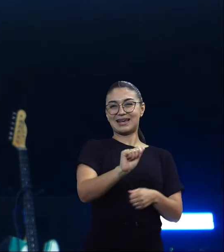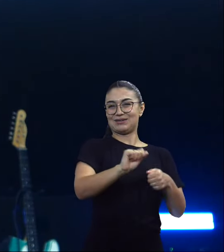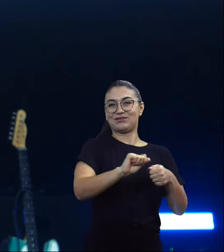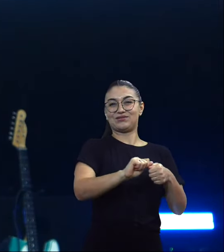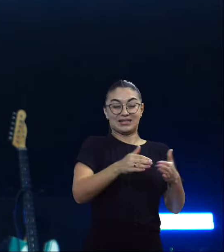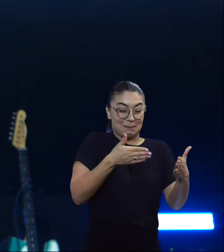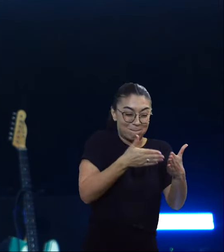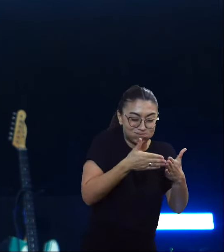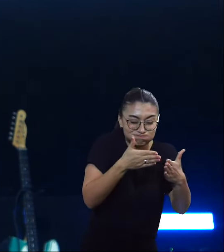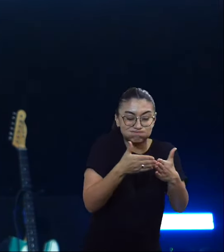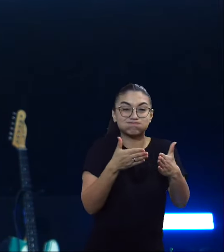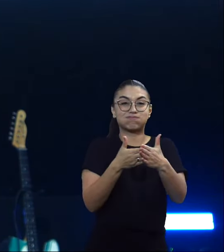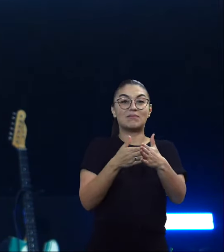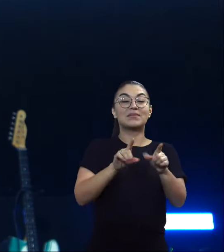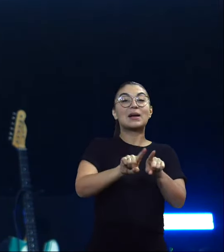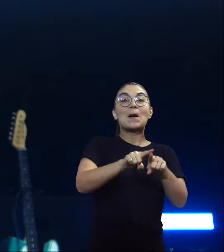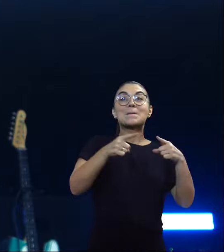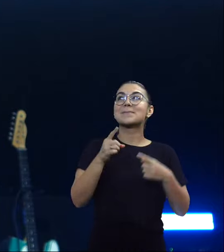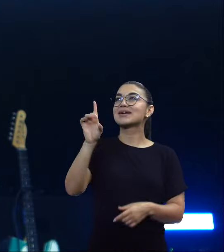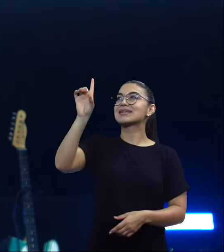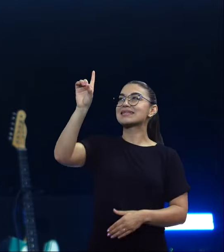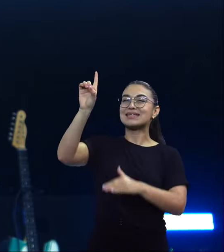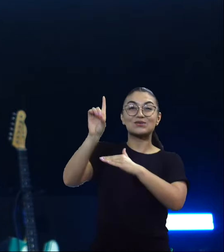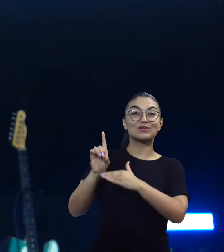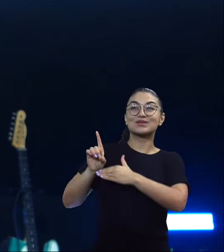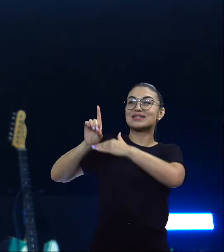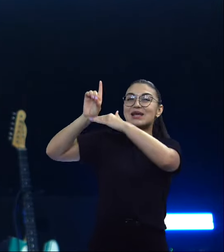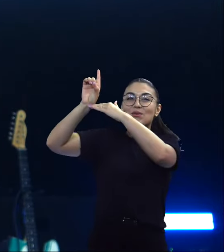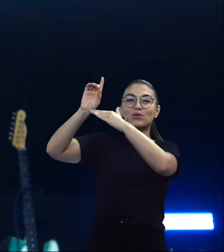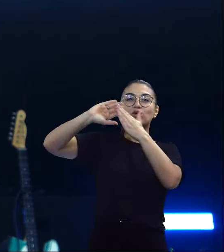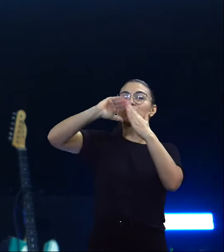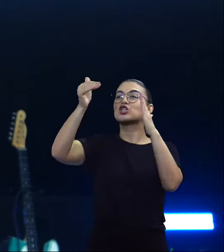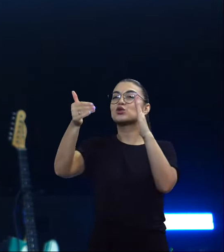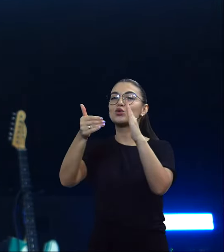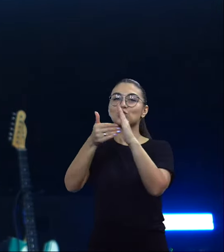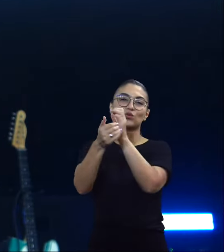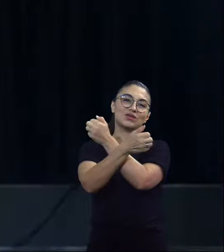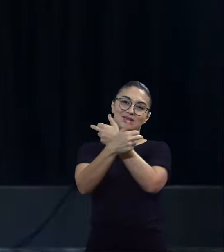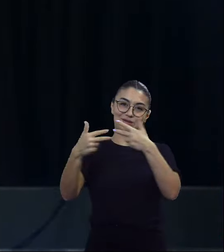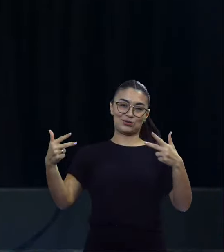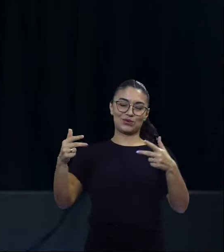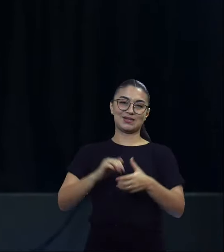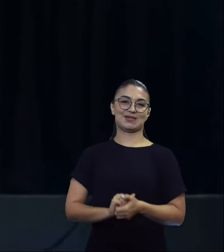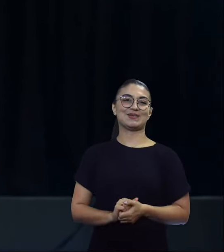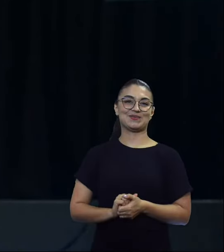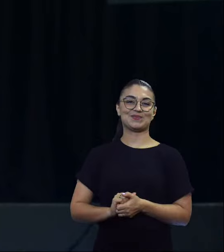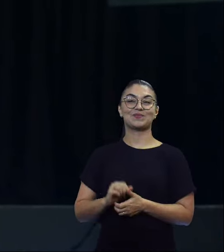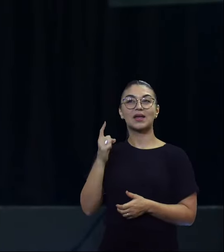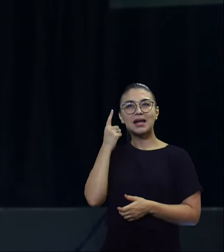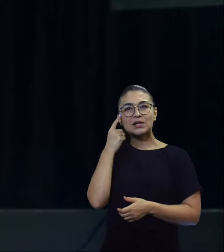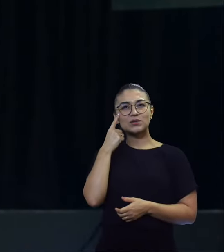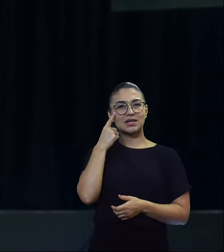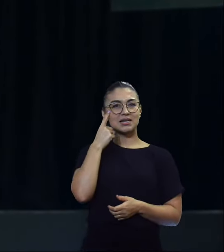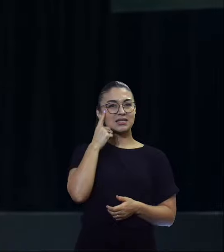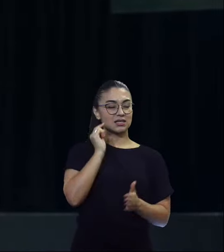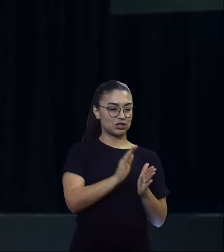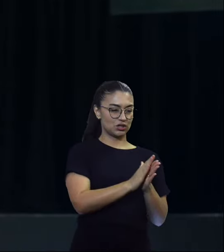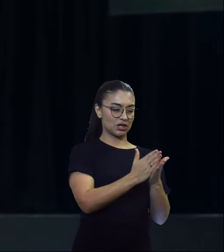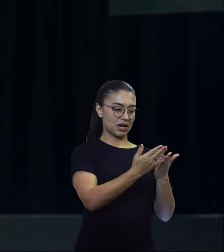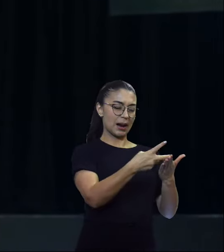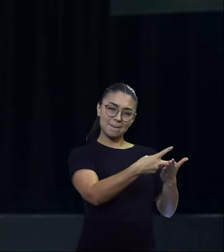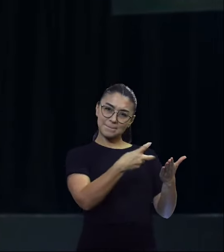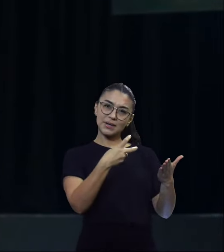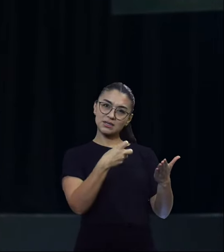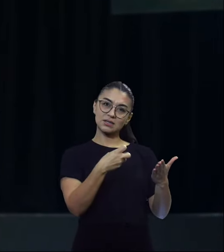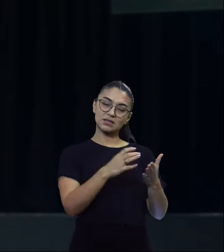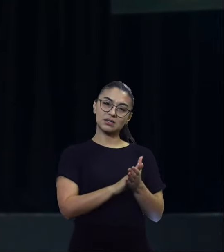intransponíveis, mas Deus sempre será maior que todo e qualquer desafio. Eu acho tão interessante nesse texto como o relatório dos 10 e